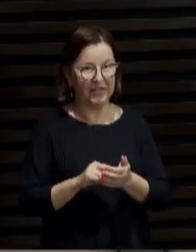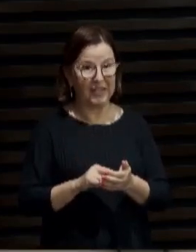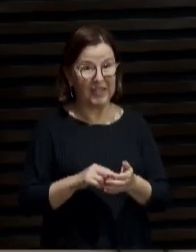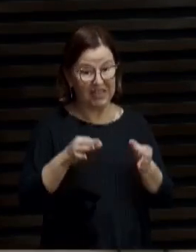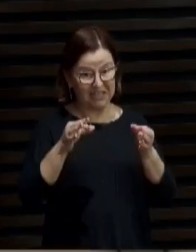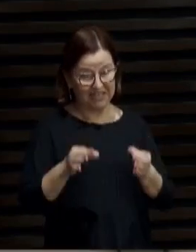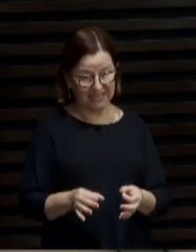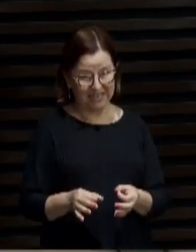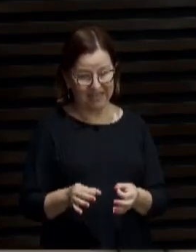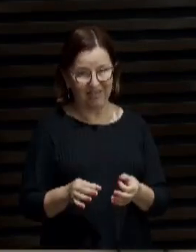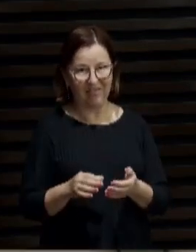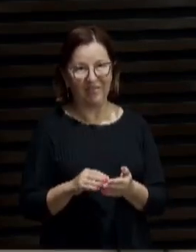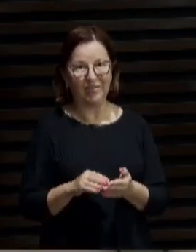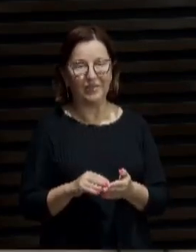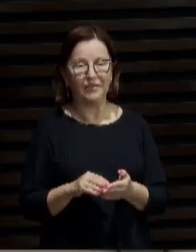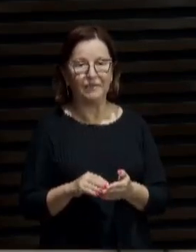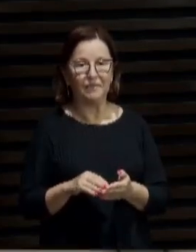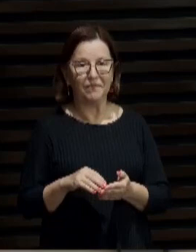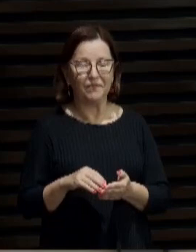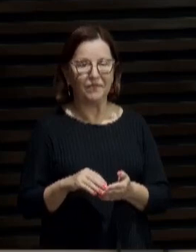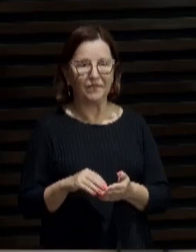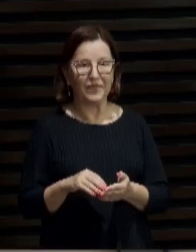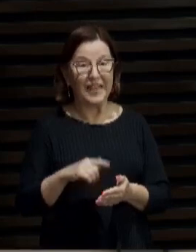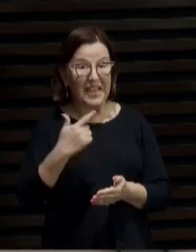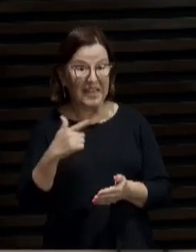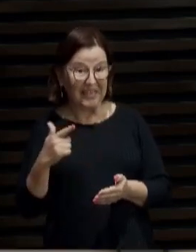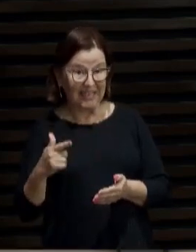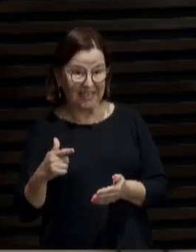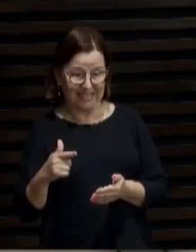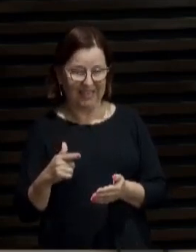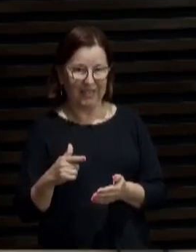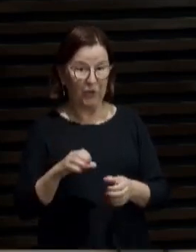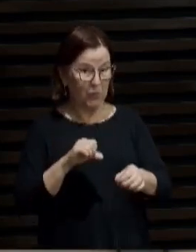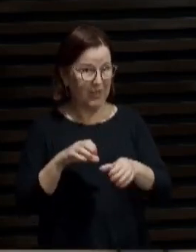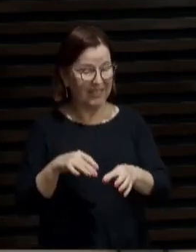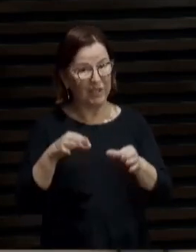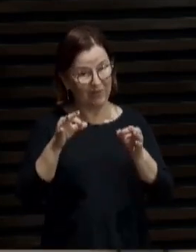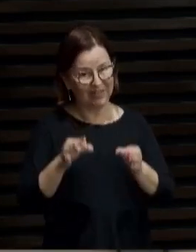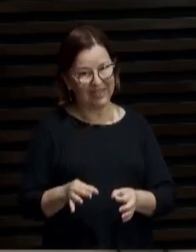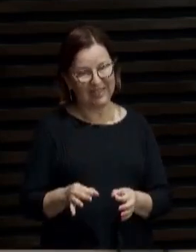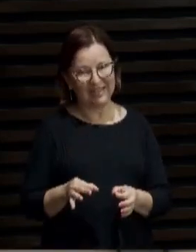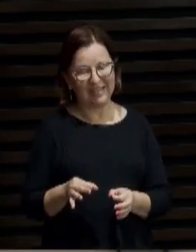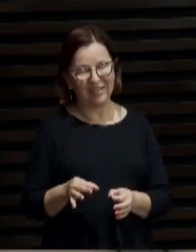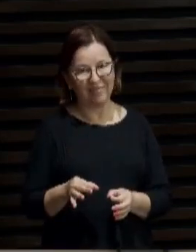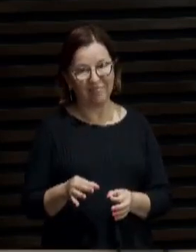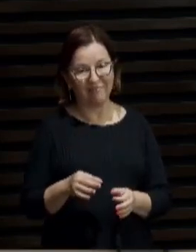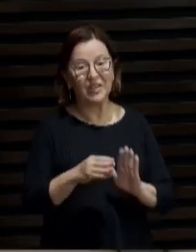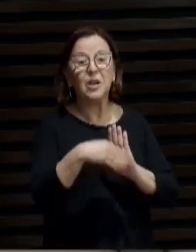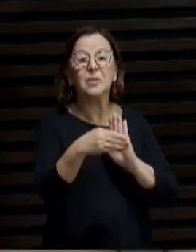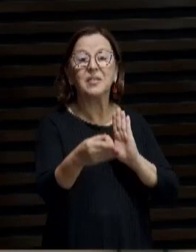adequado que gera essa adoração. E sem a ortodoxia, sem o ensino adequado, consequentemente não